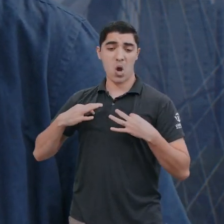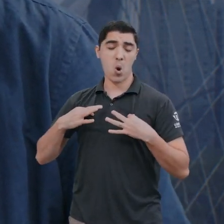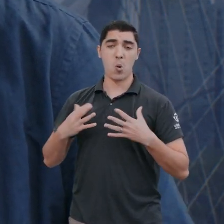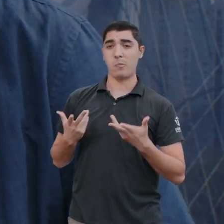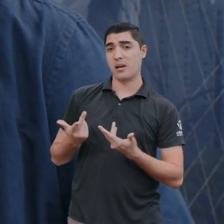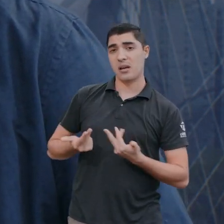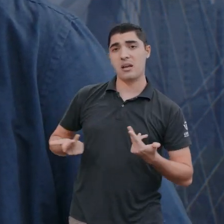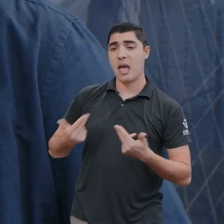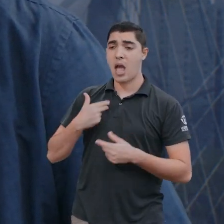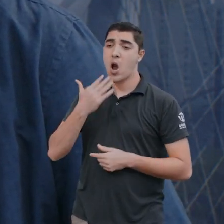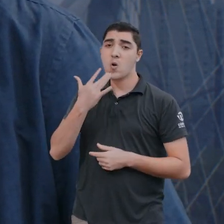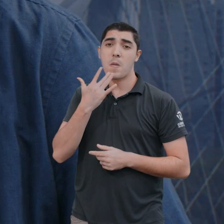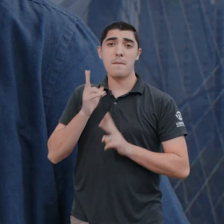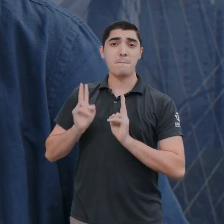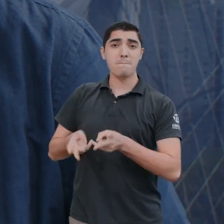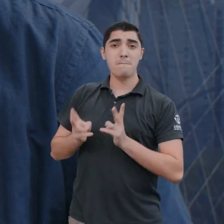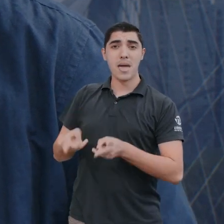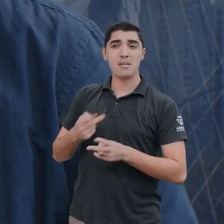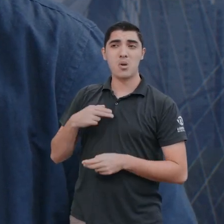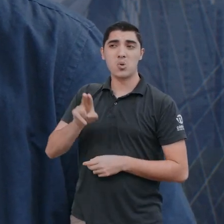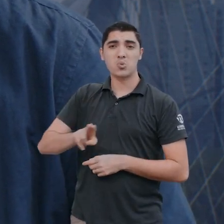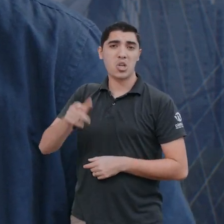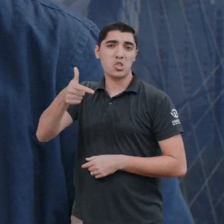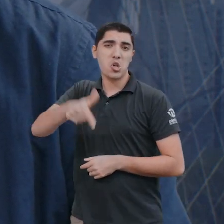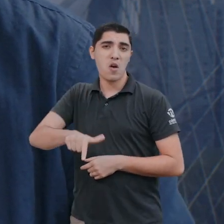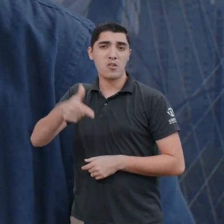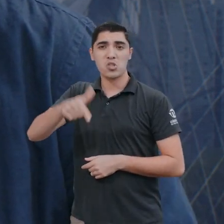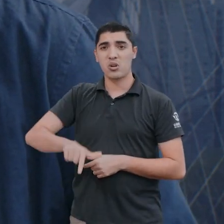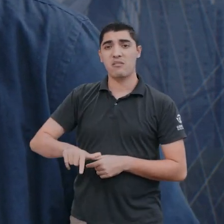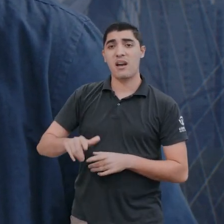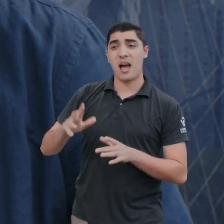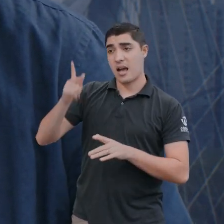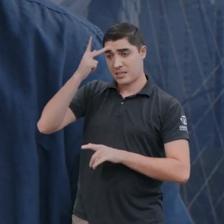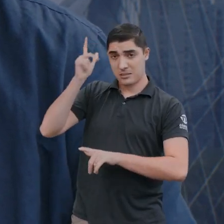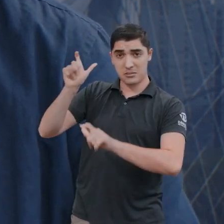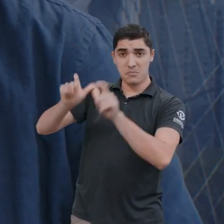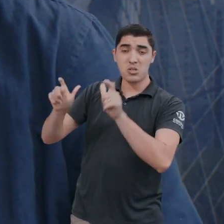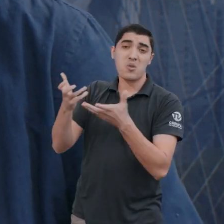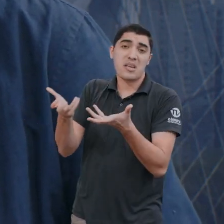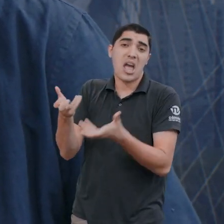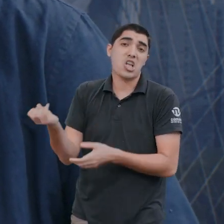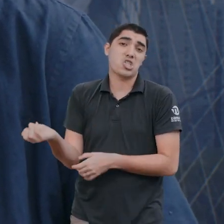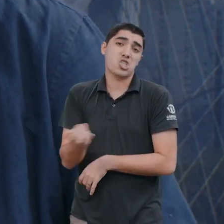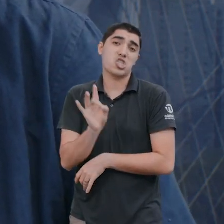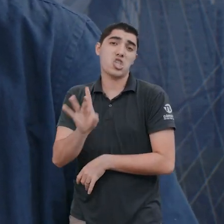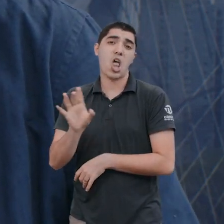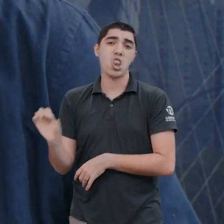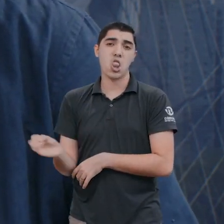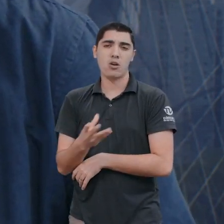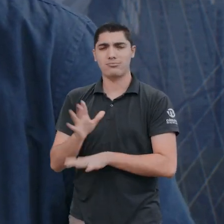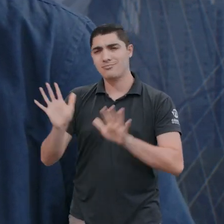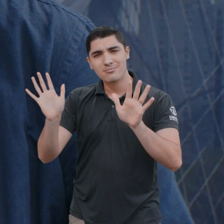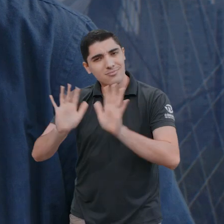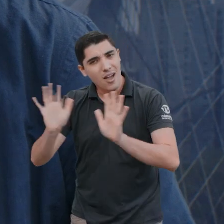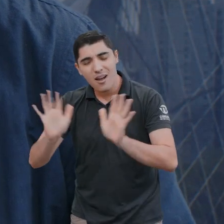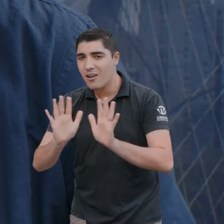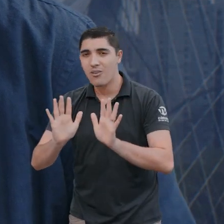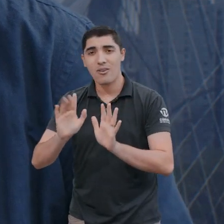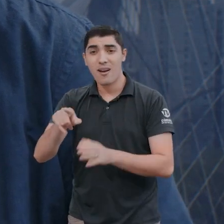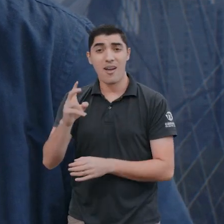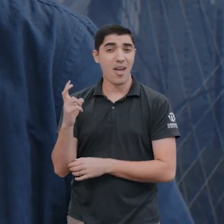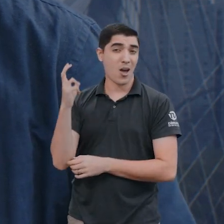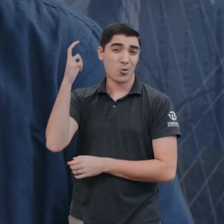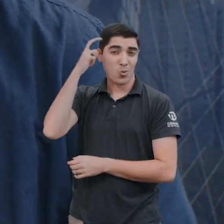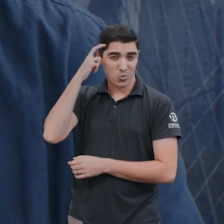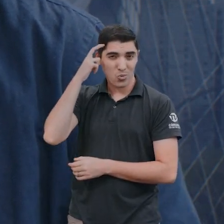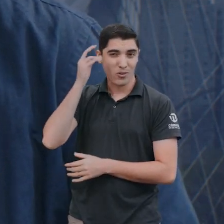estampa, ou porque eu não posso utilizar essa mesma cor numa próxima coleção, porque vai ficar batido, as pessoas querem algo novo. Não, isso é uma